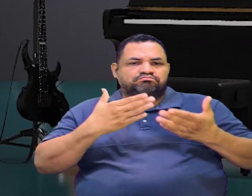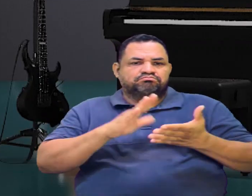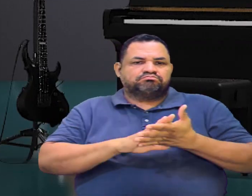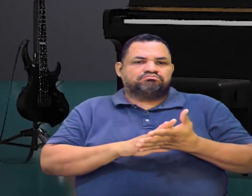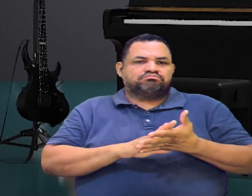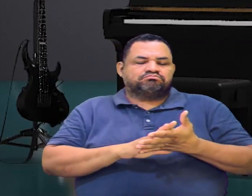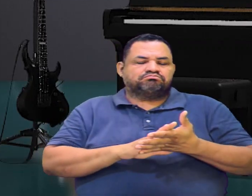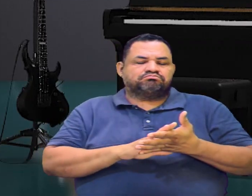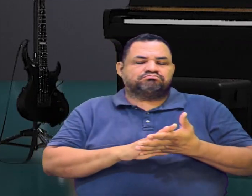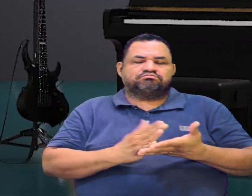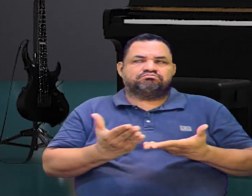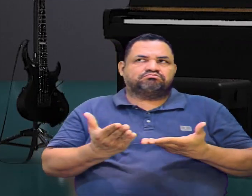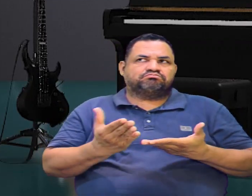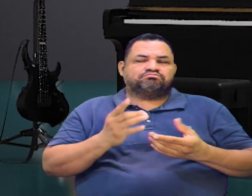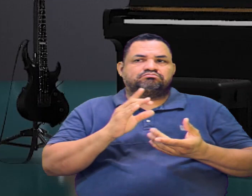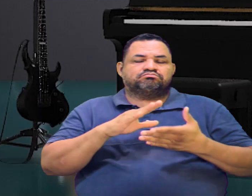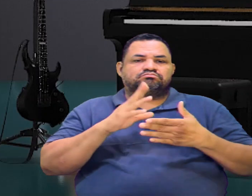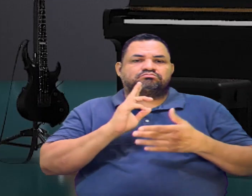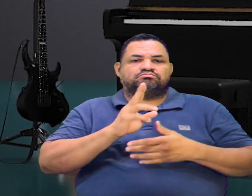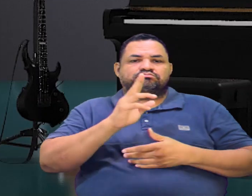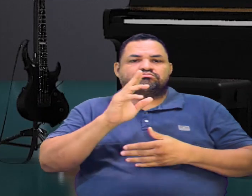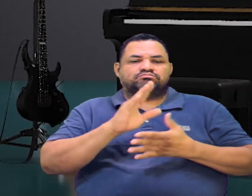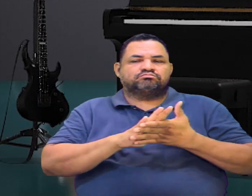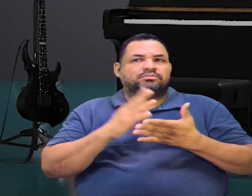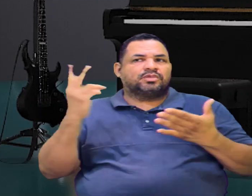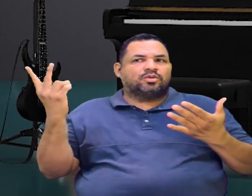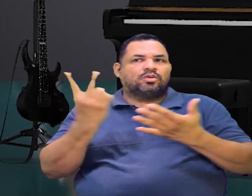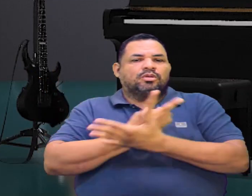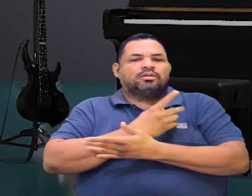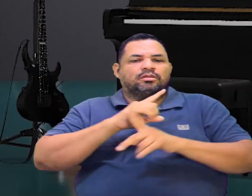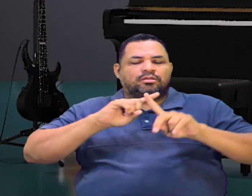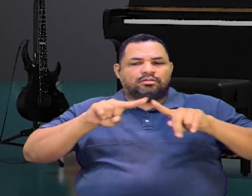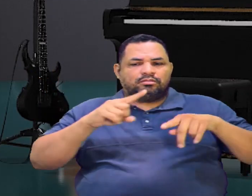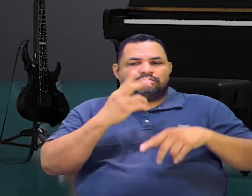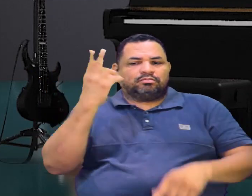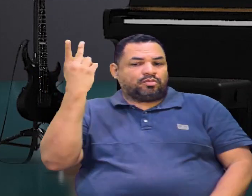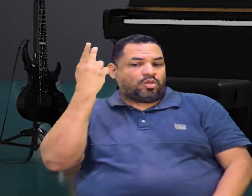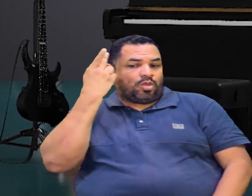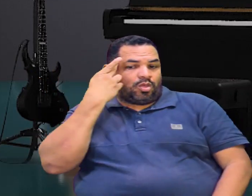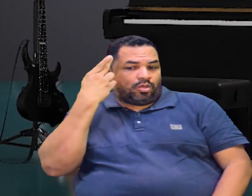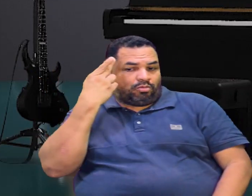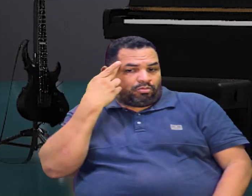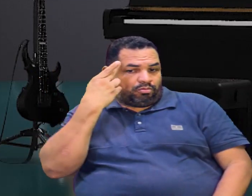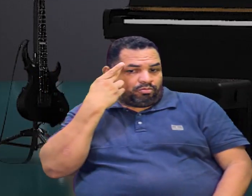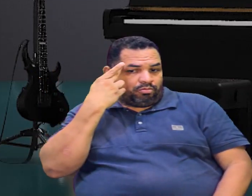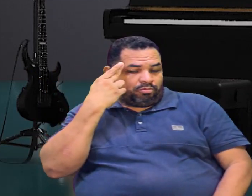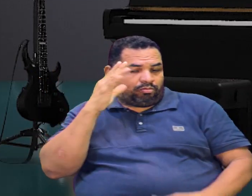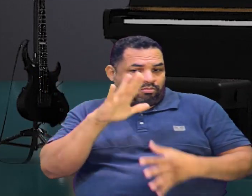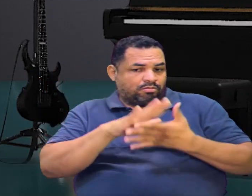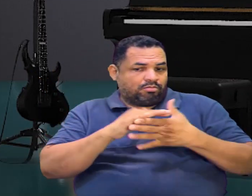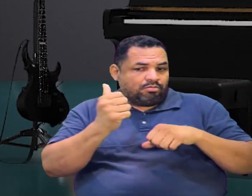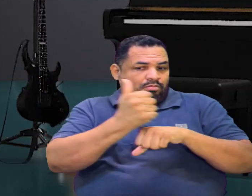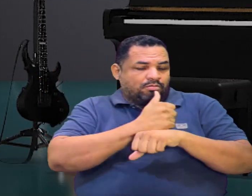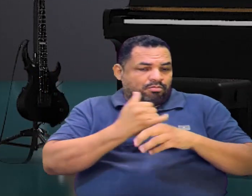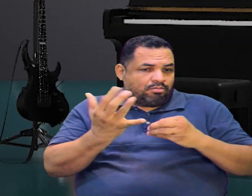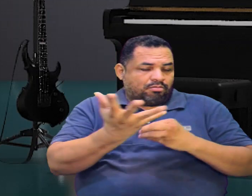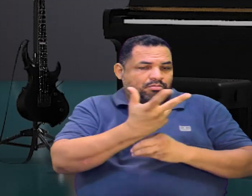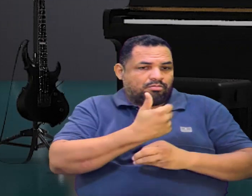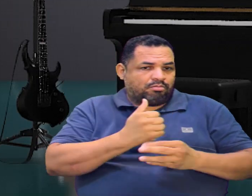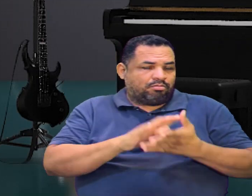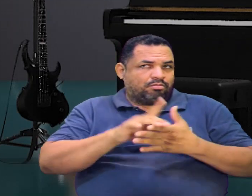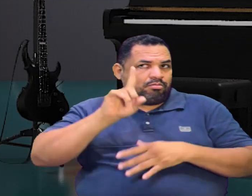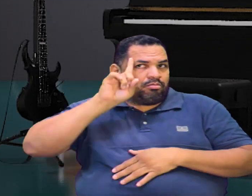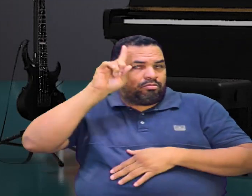seu trabalho continuar fluindo, né? Mas, normalmente, os artistas mais criativos,